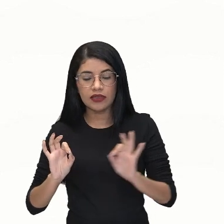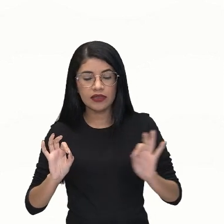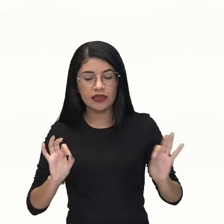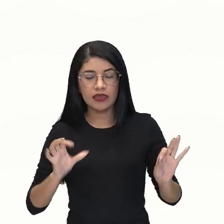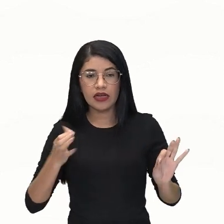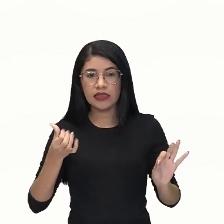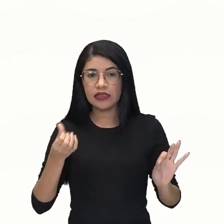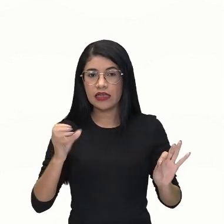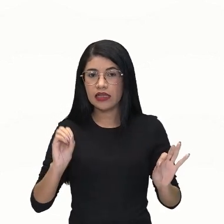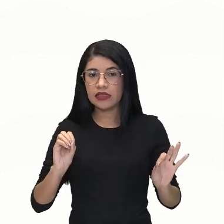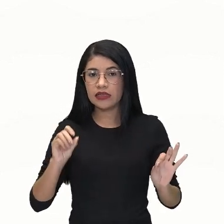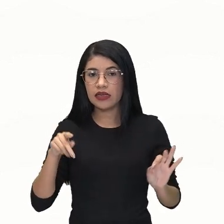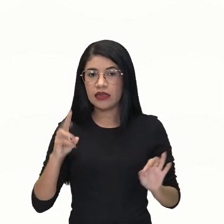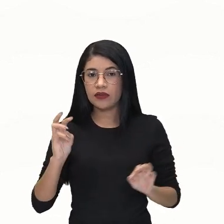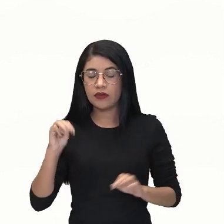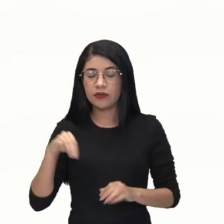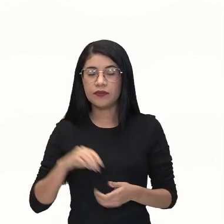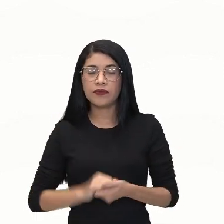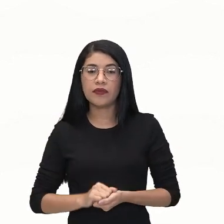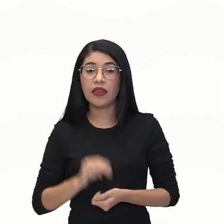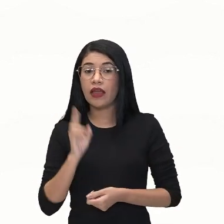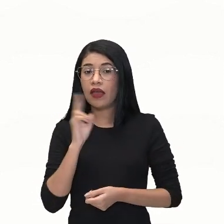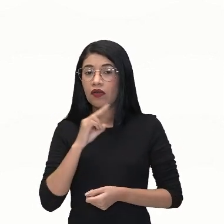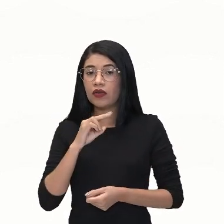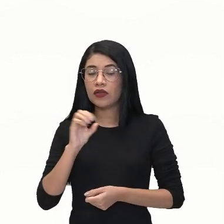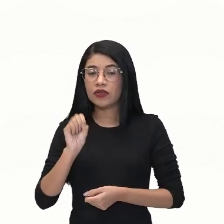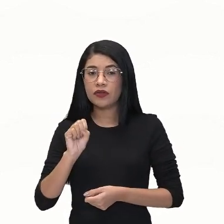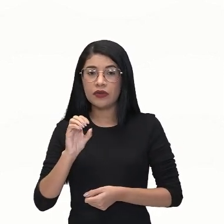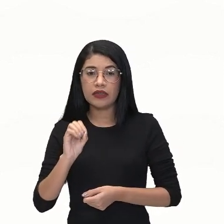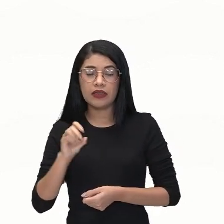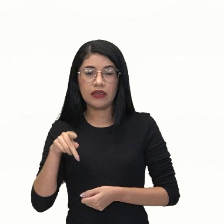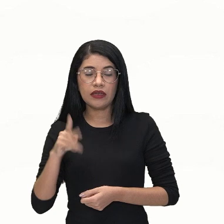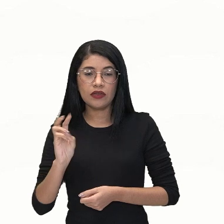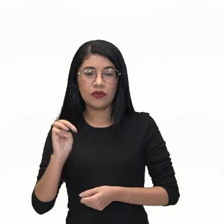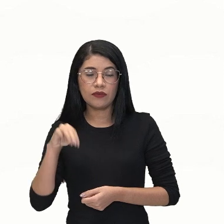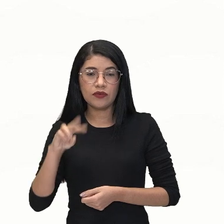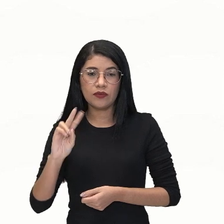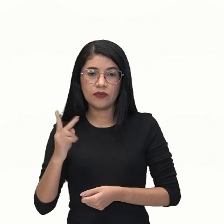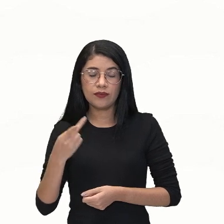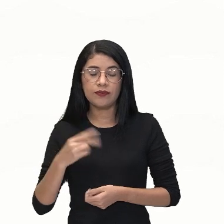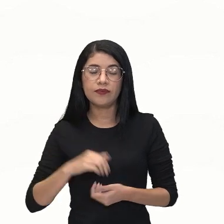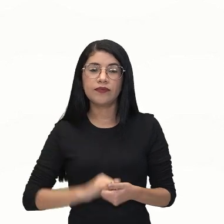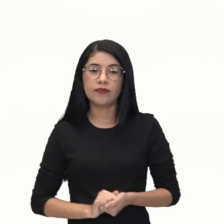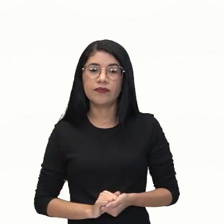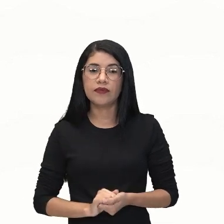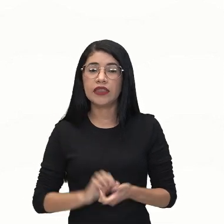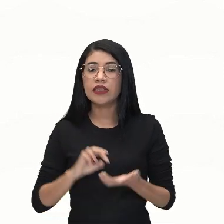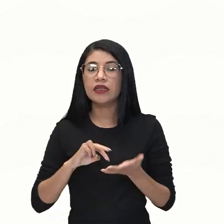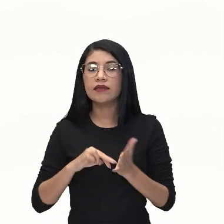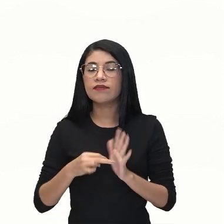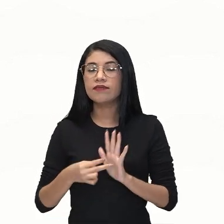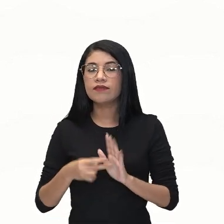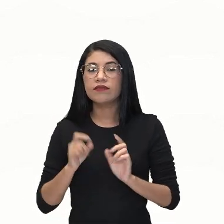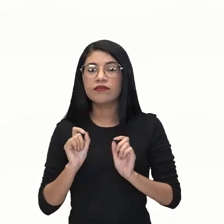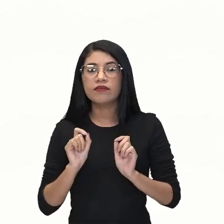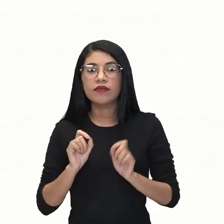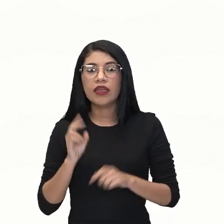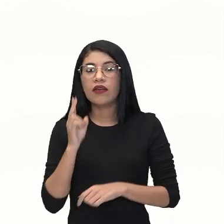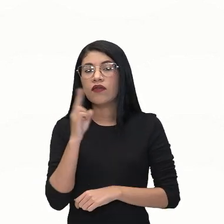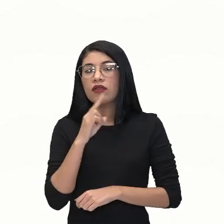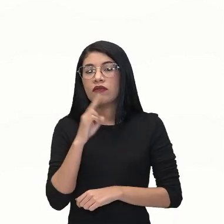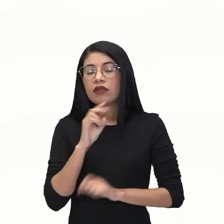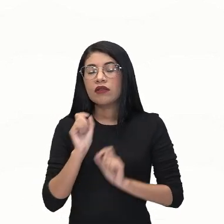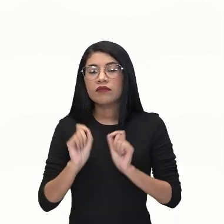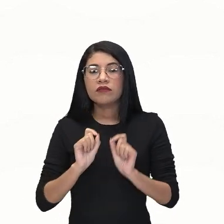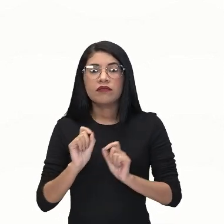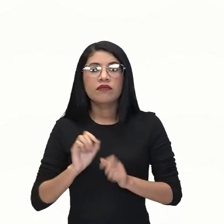uma velocidade de 80 km por hora. O que quer dizer essa velocidade de